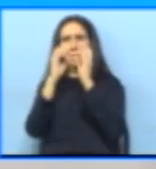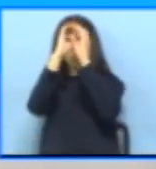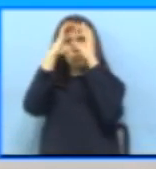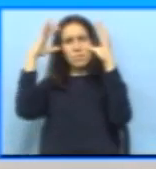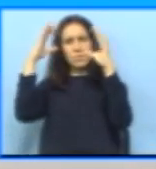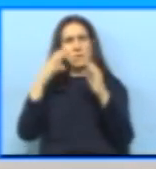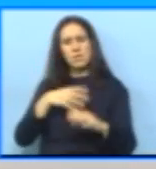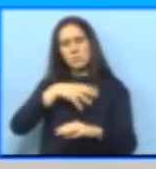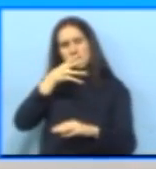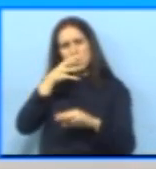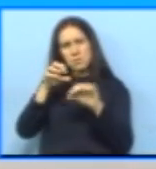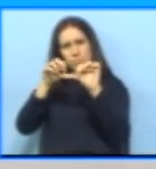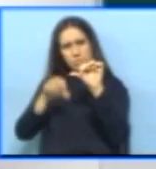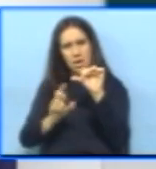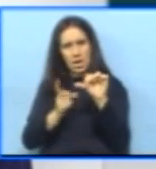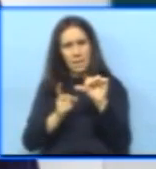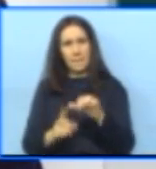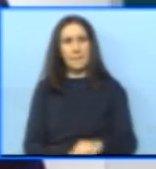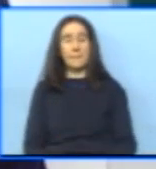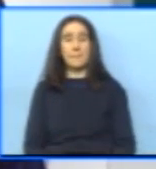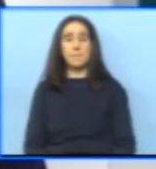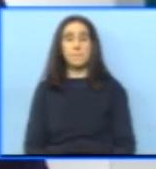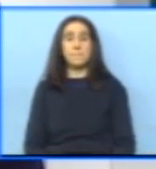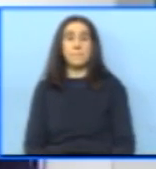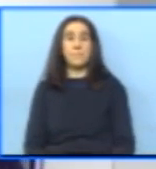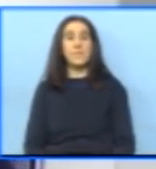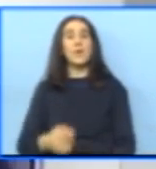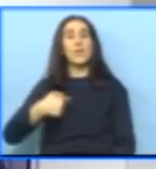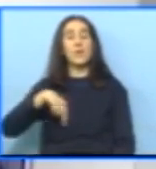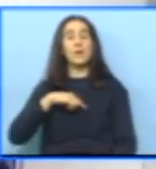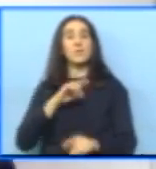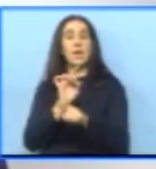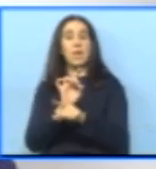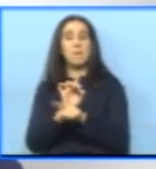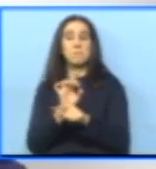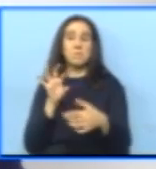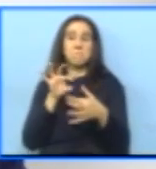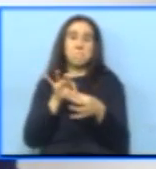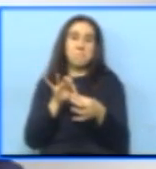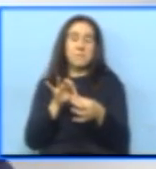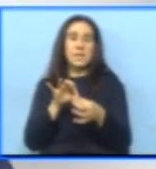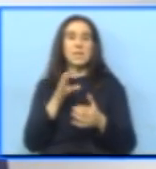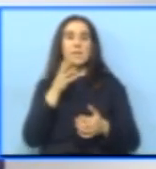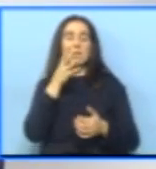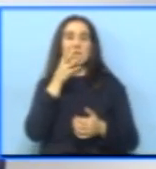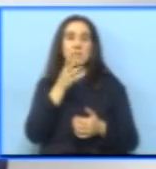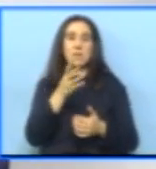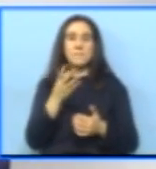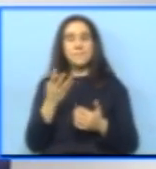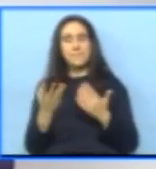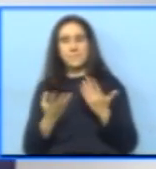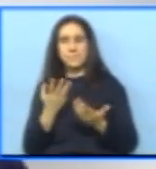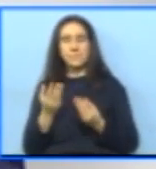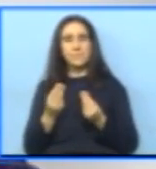anunciar? Bem, nós podíamos tomar aqui uma referência, eu diria, de caráter